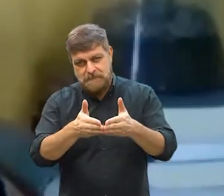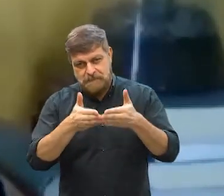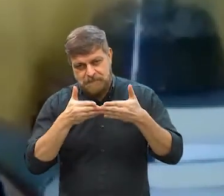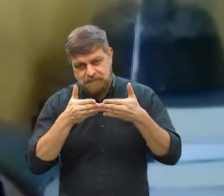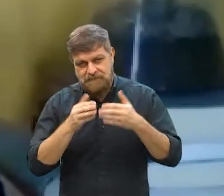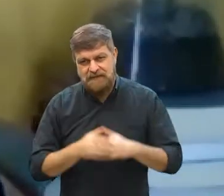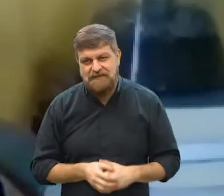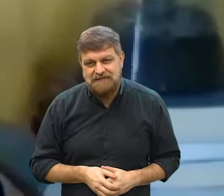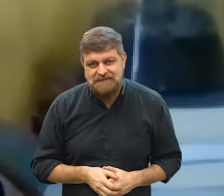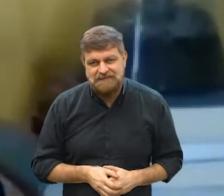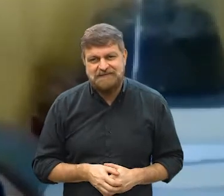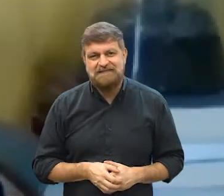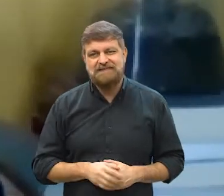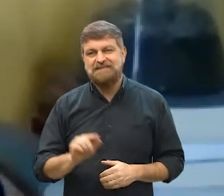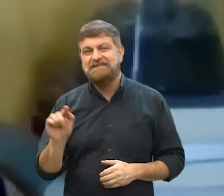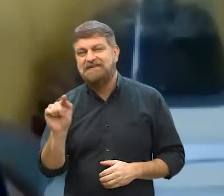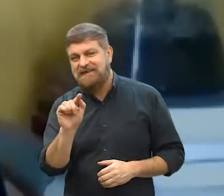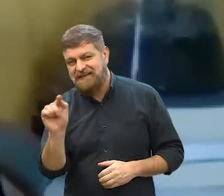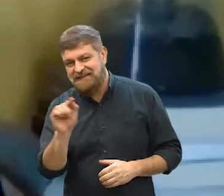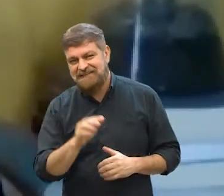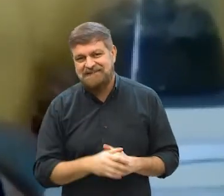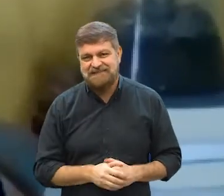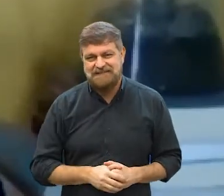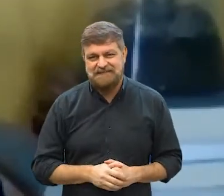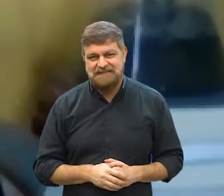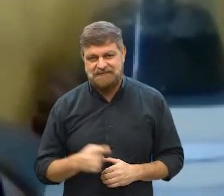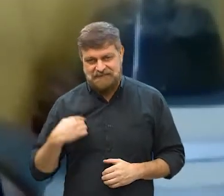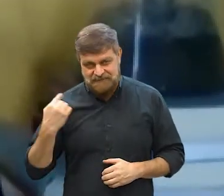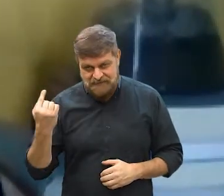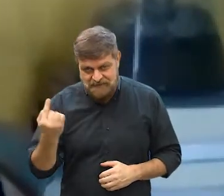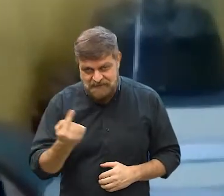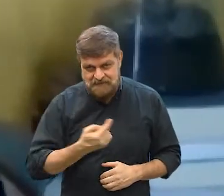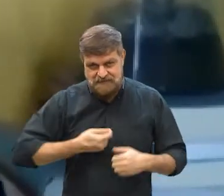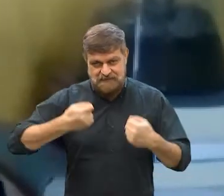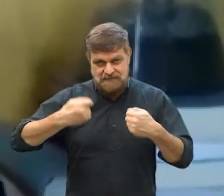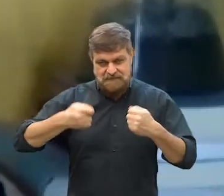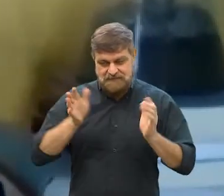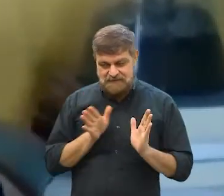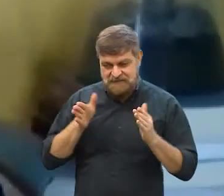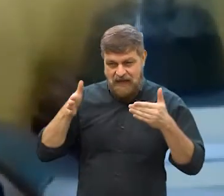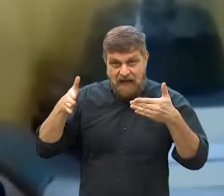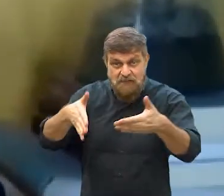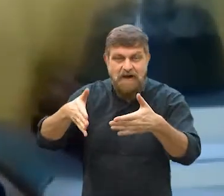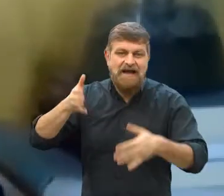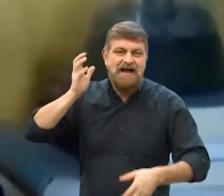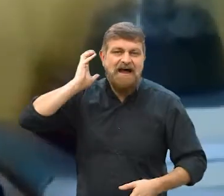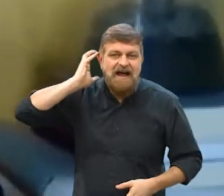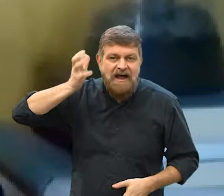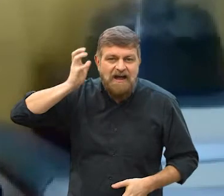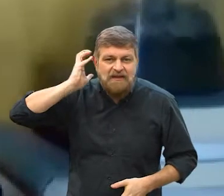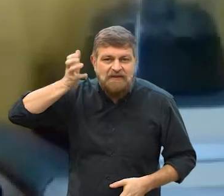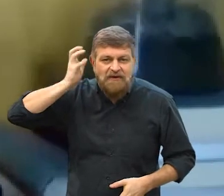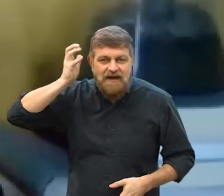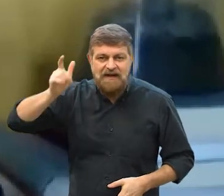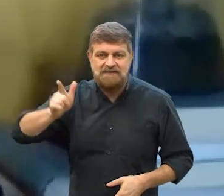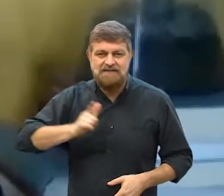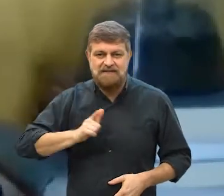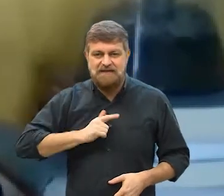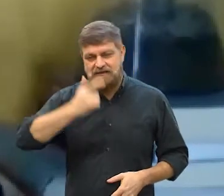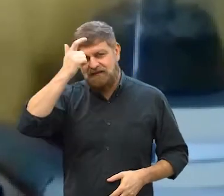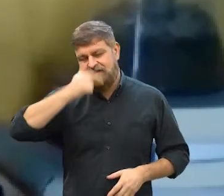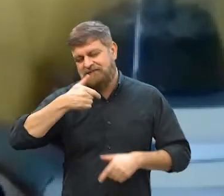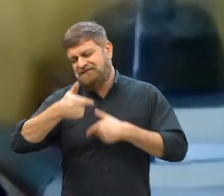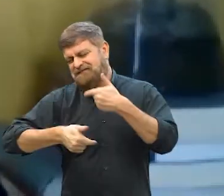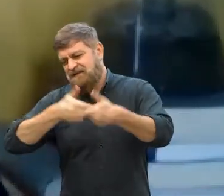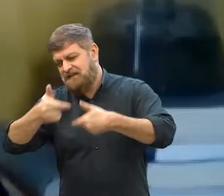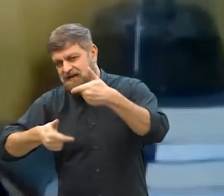é uma quase uma solicitação mesmo né Vamos investir nos produtos radiofônicos vamos investir rádio o André